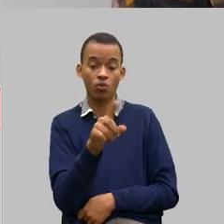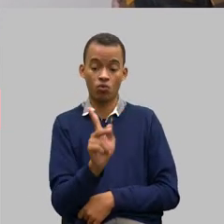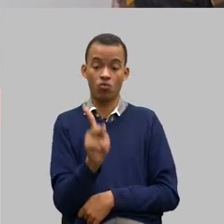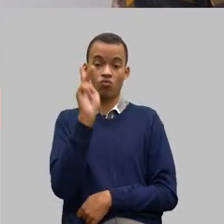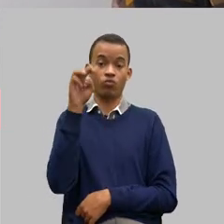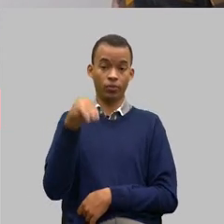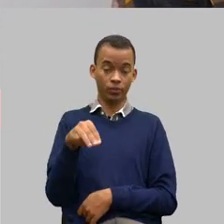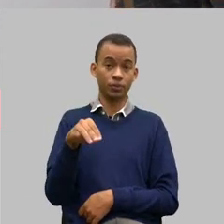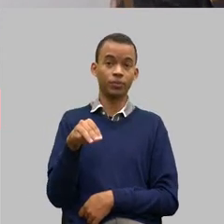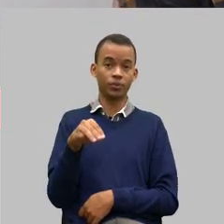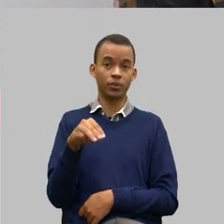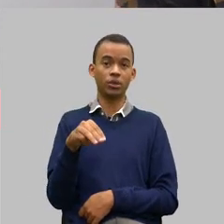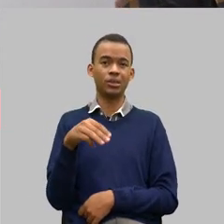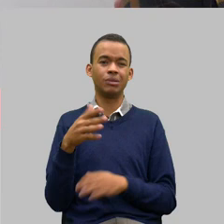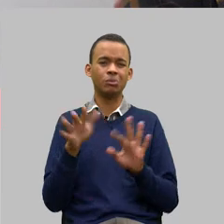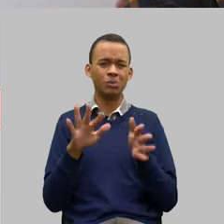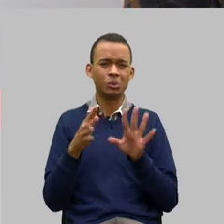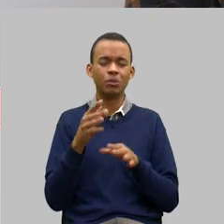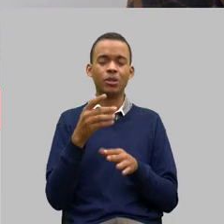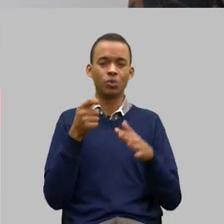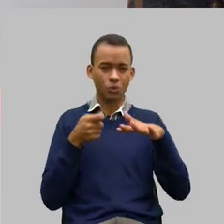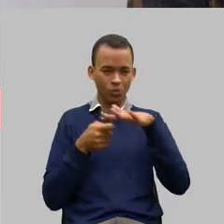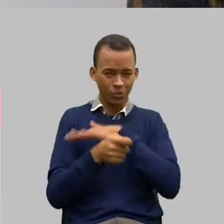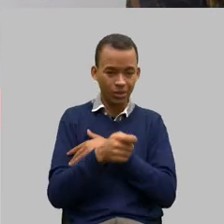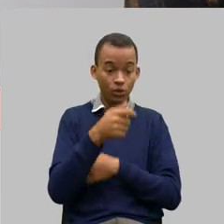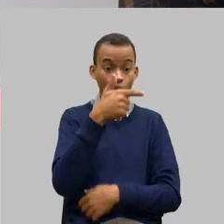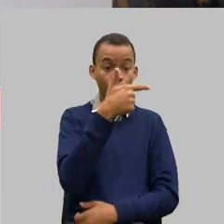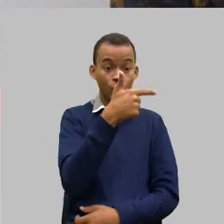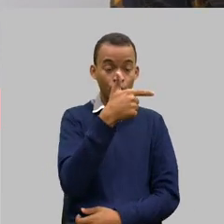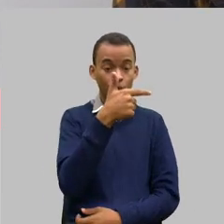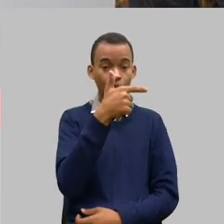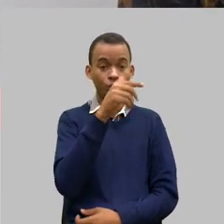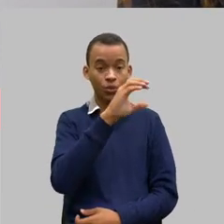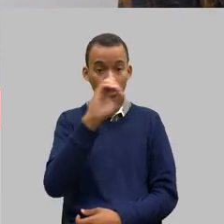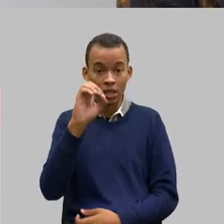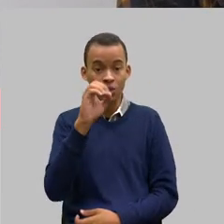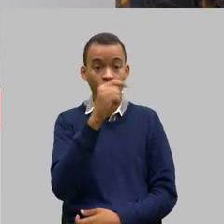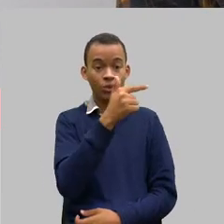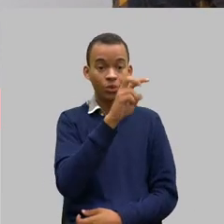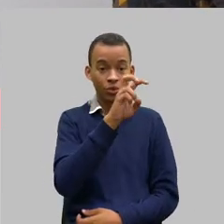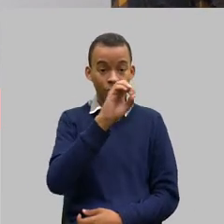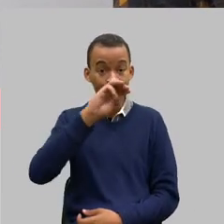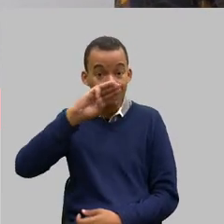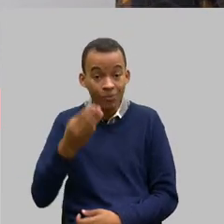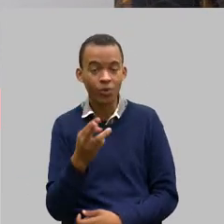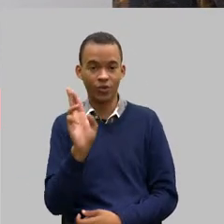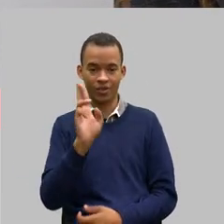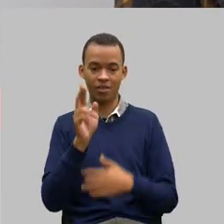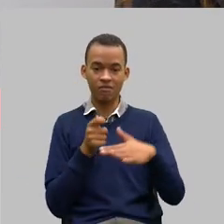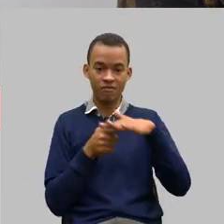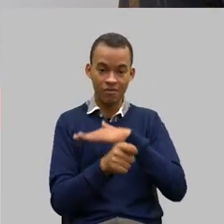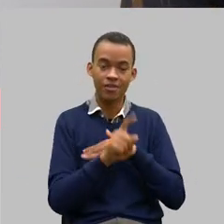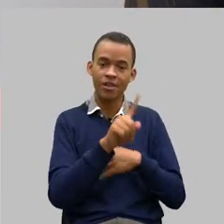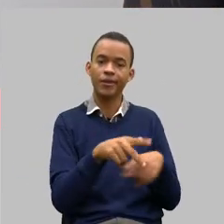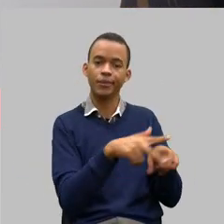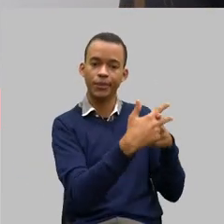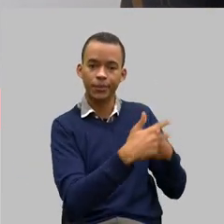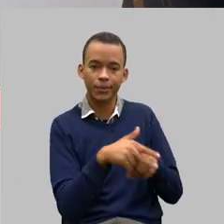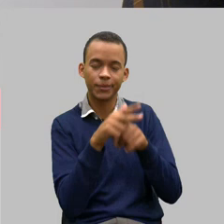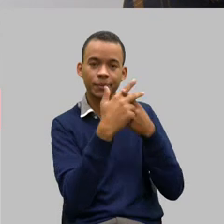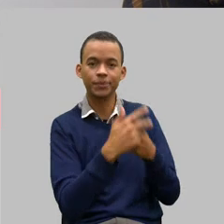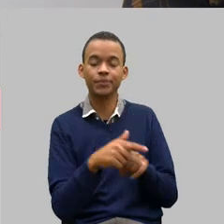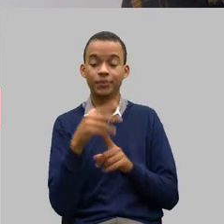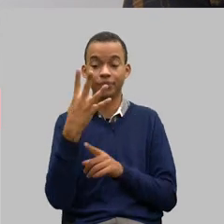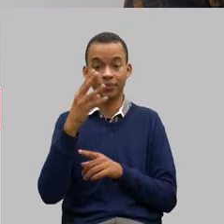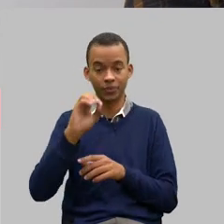aí em torno de 200 a 250 milhões deais por ano gasto em conservação das nossas 40 unidades regionais a gente